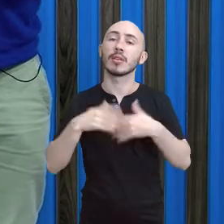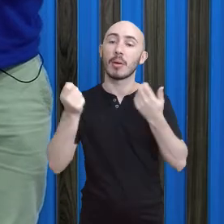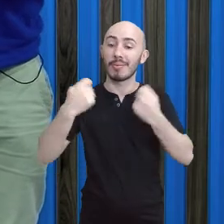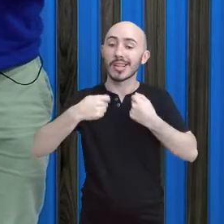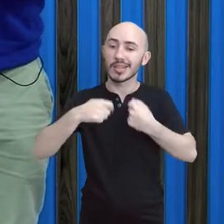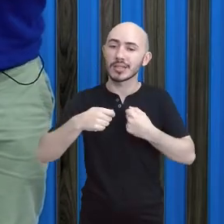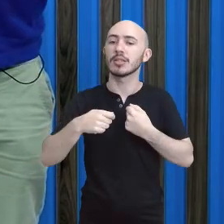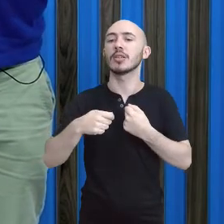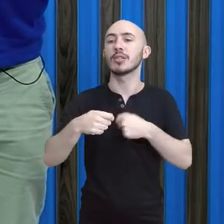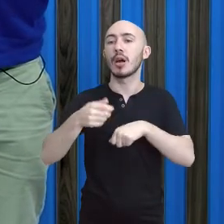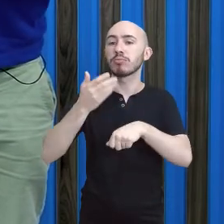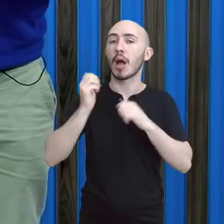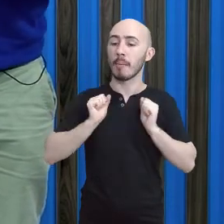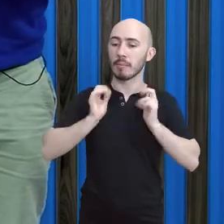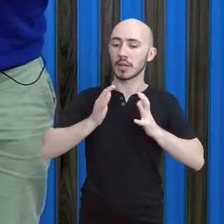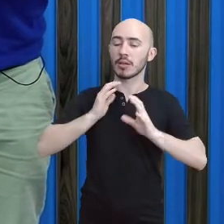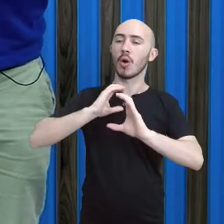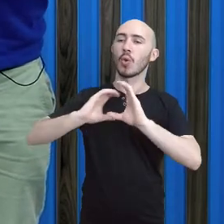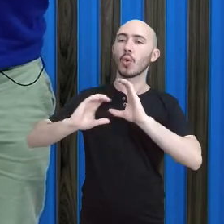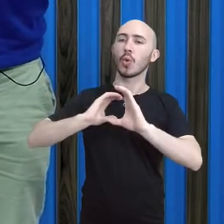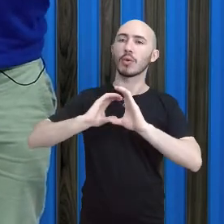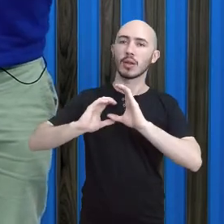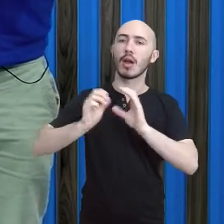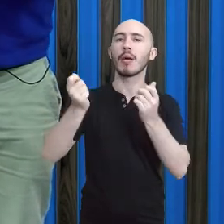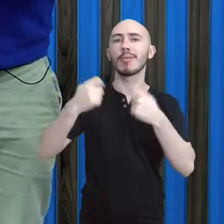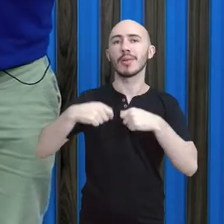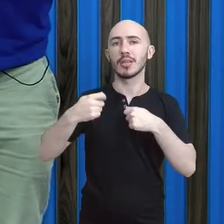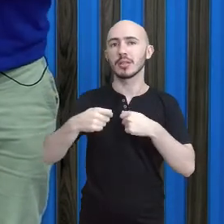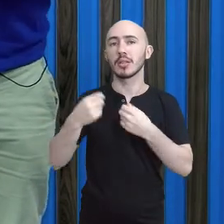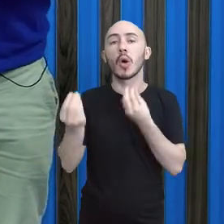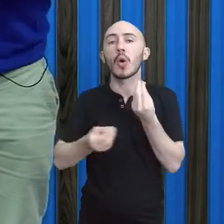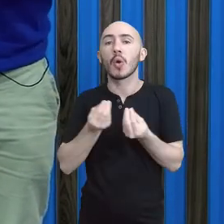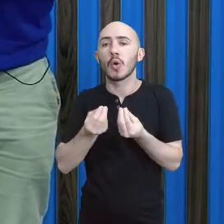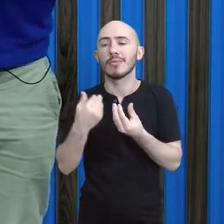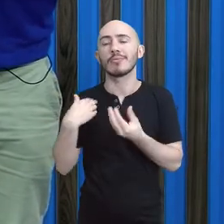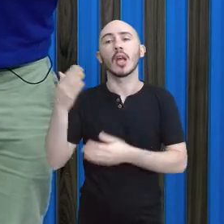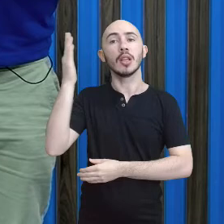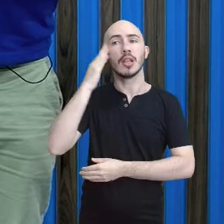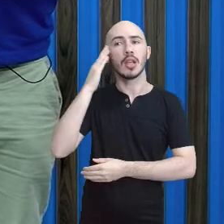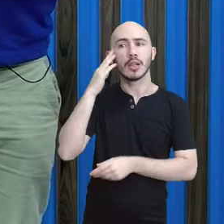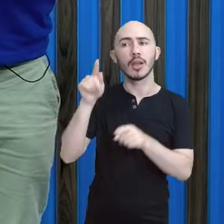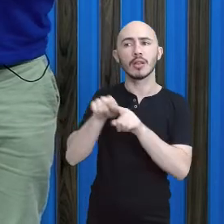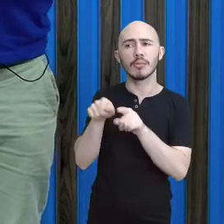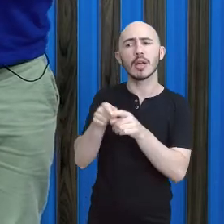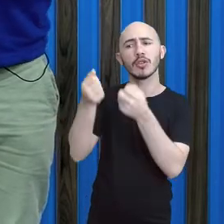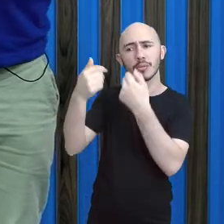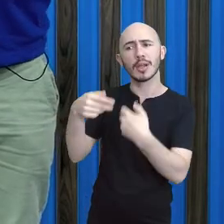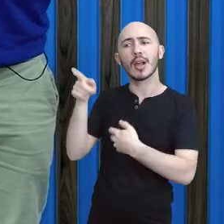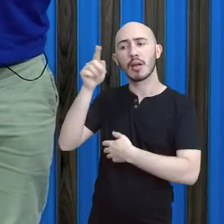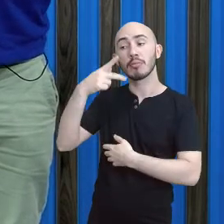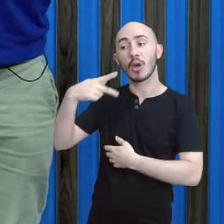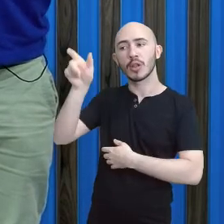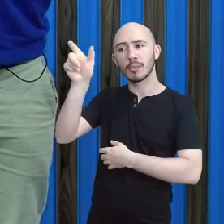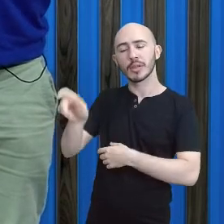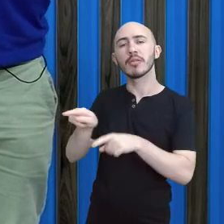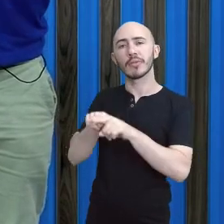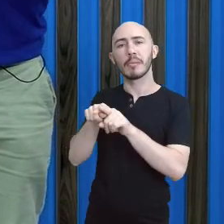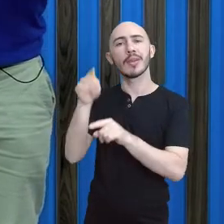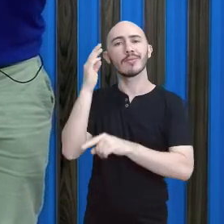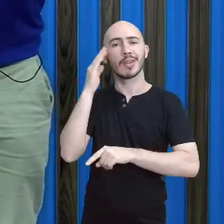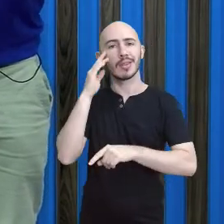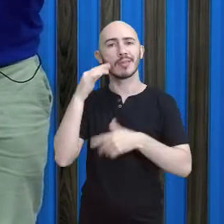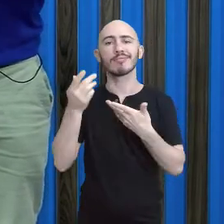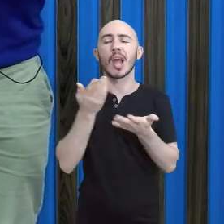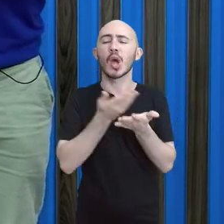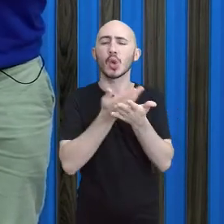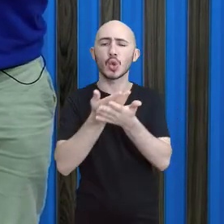comunicabilidade, ou seja, é a habilidade de você compreender e ser compreendido. Quanto mais você estuda, mesmo que sejam regrinhas,